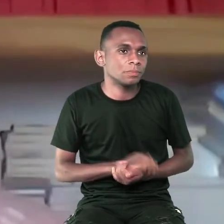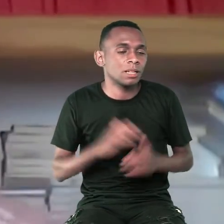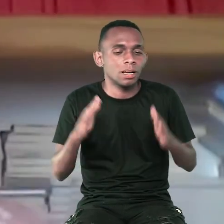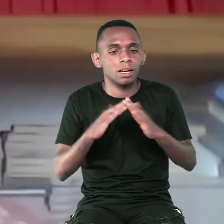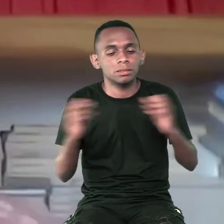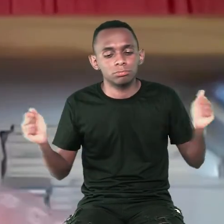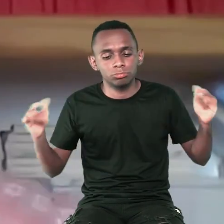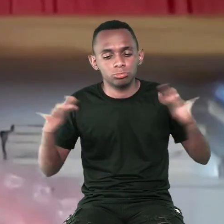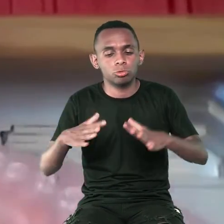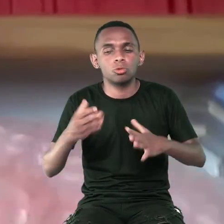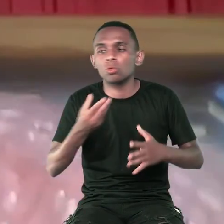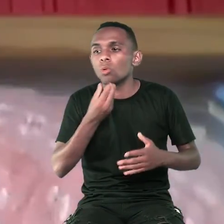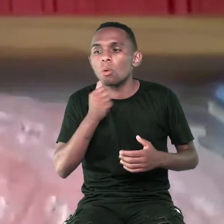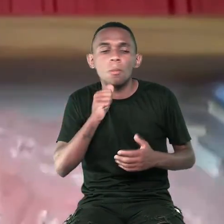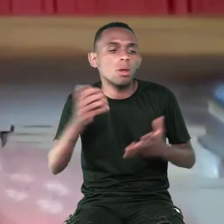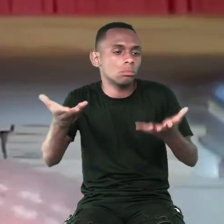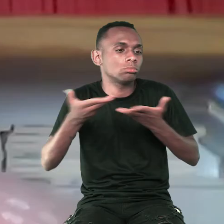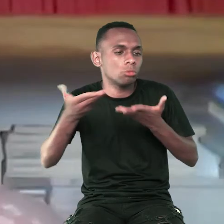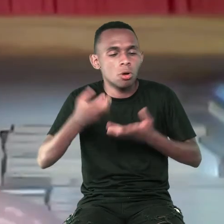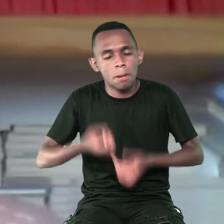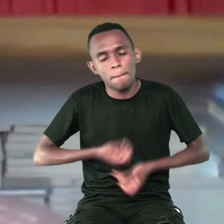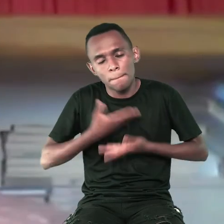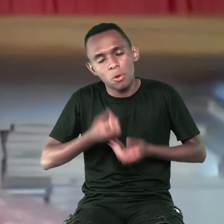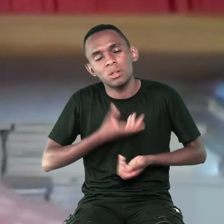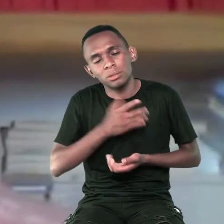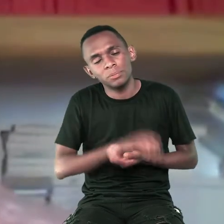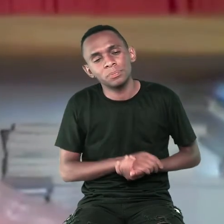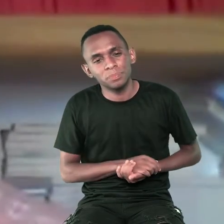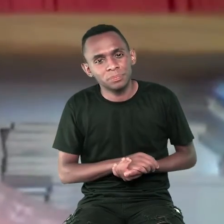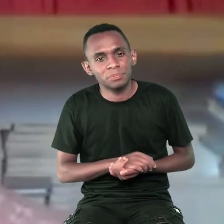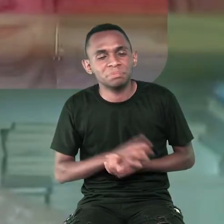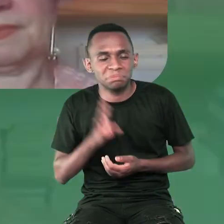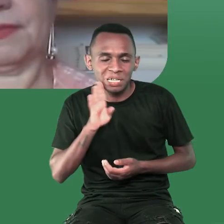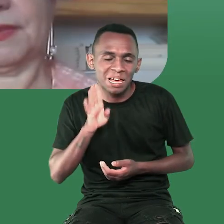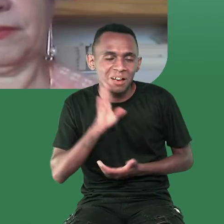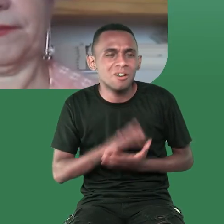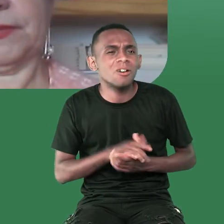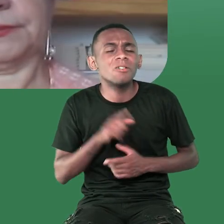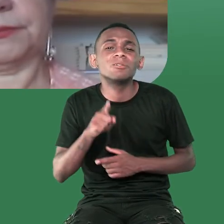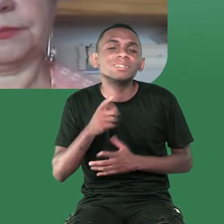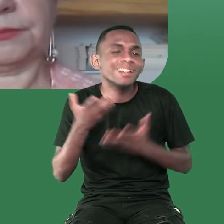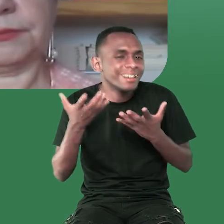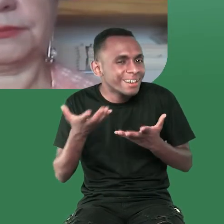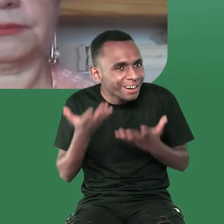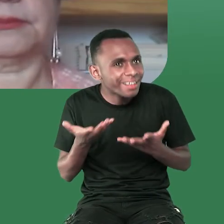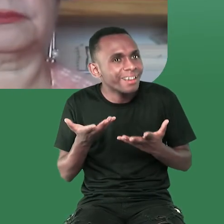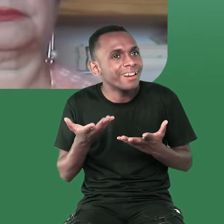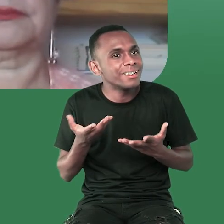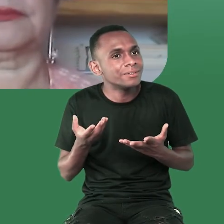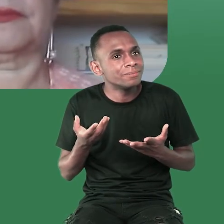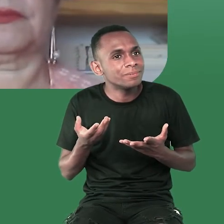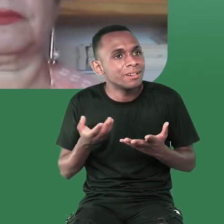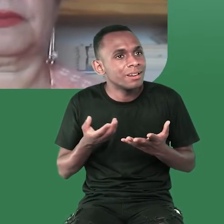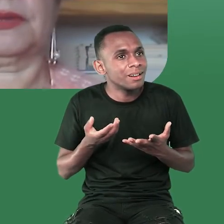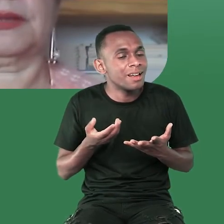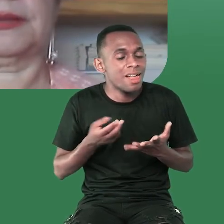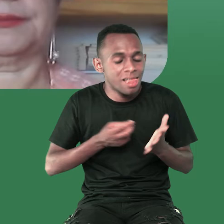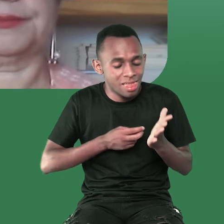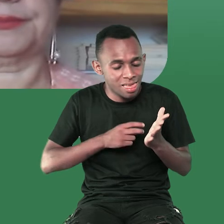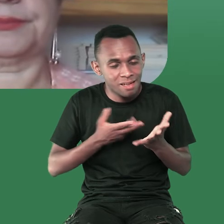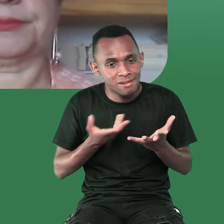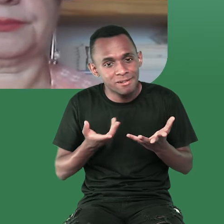Poetas Minerais. É bacana. E você gostaria de